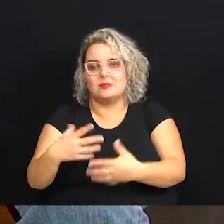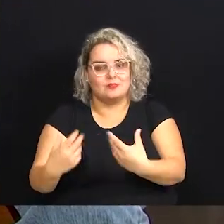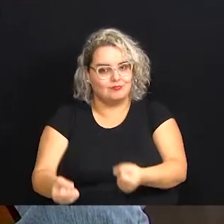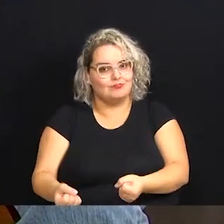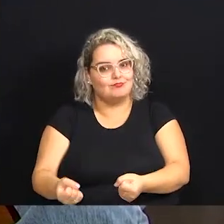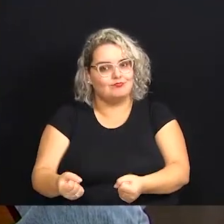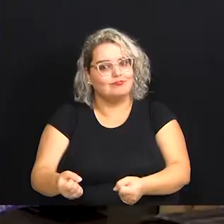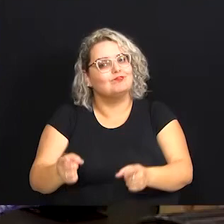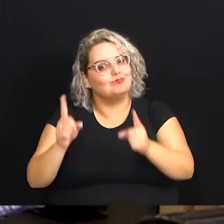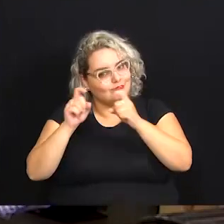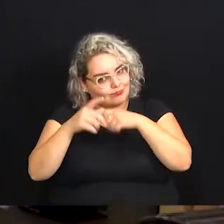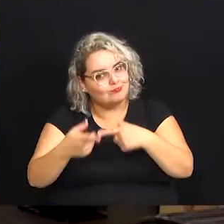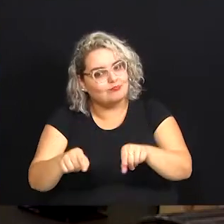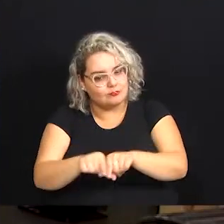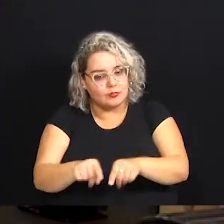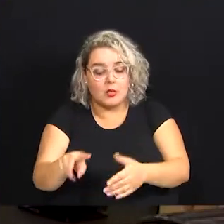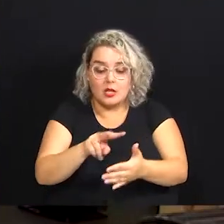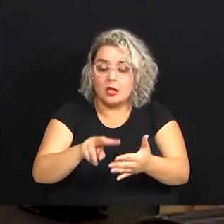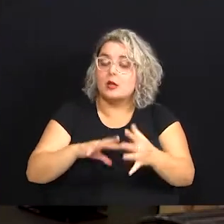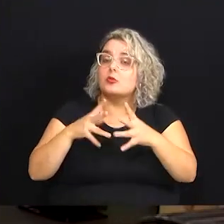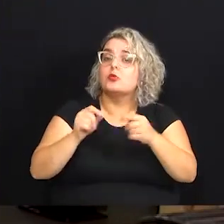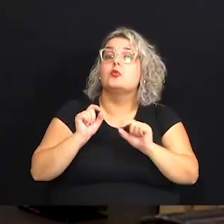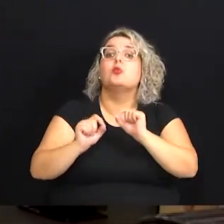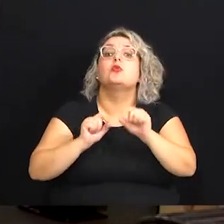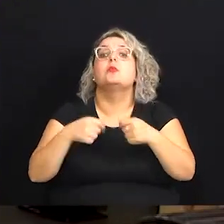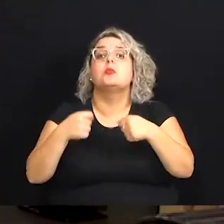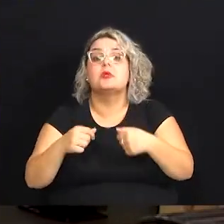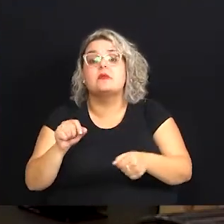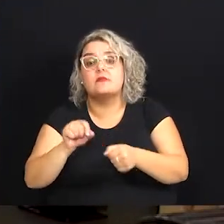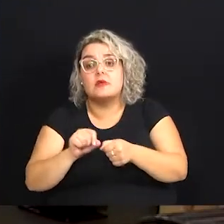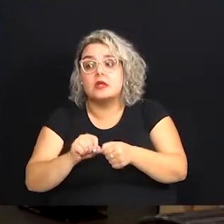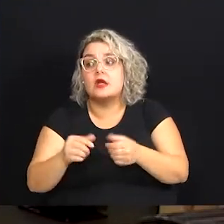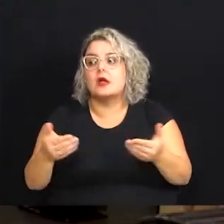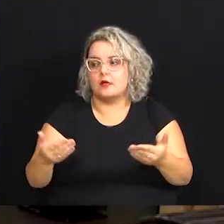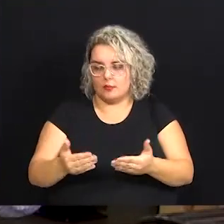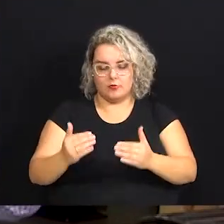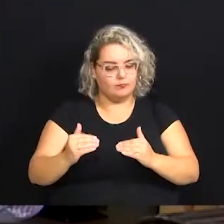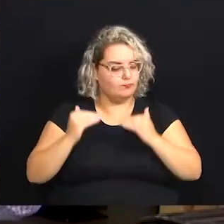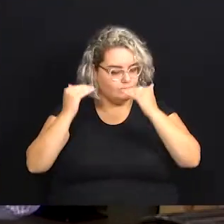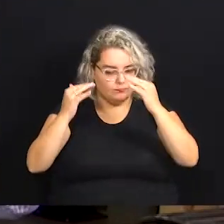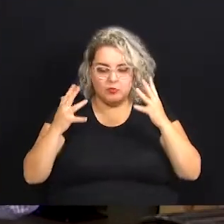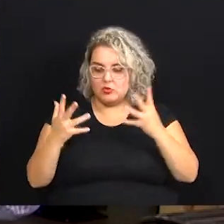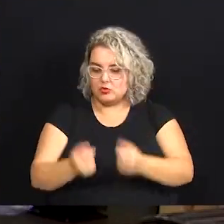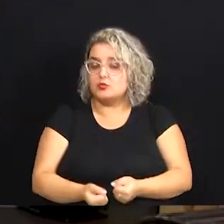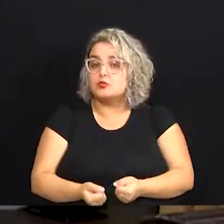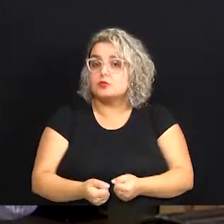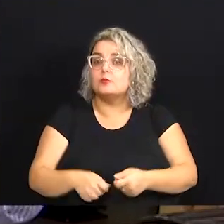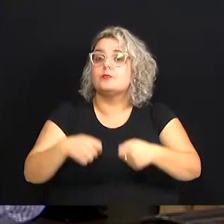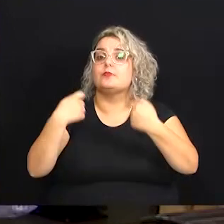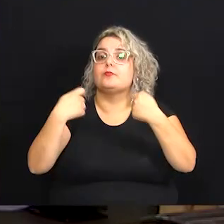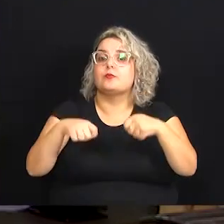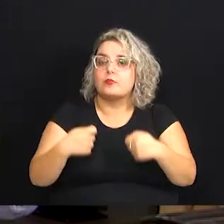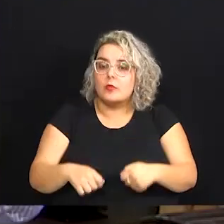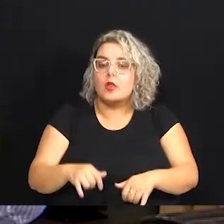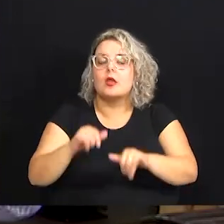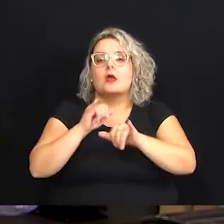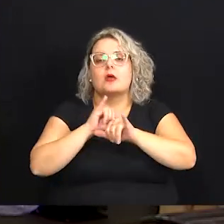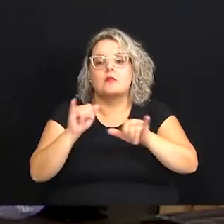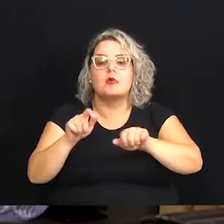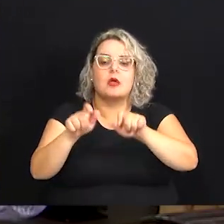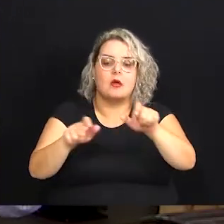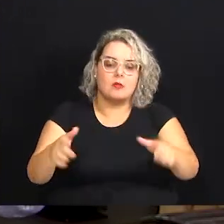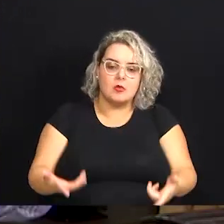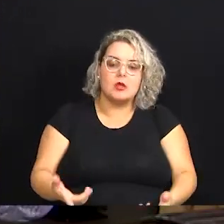vale a pena ler as condições gerais e entender o que precisa ser feito. Agora, acima de tudo, precisa avisar